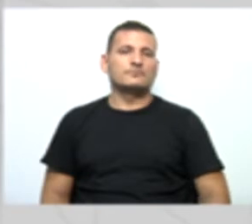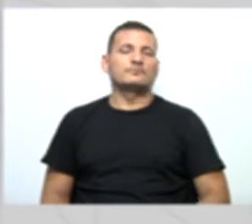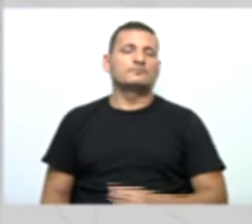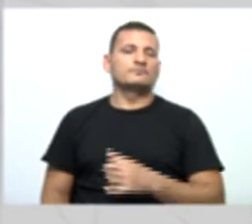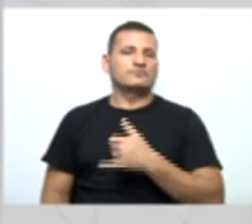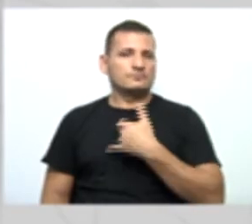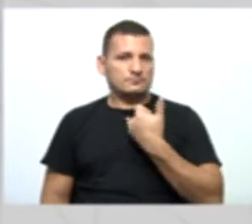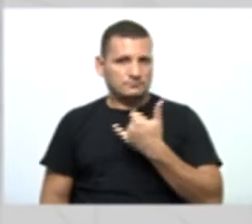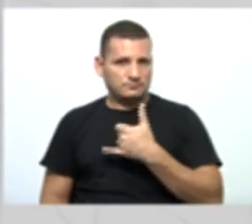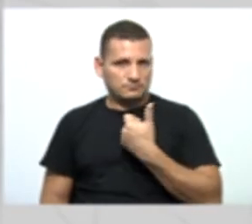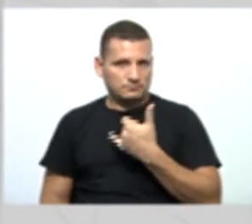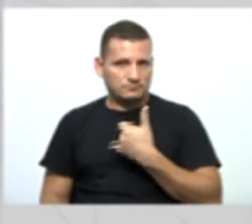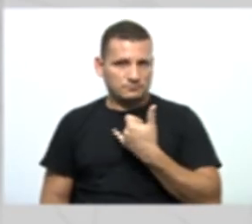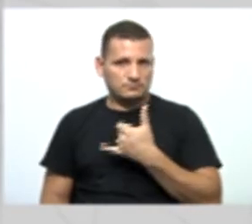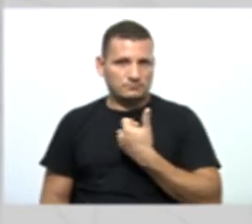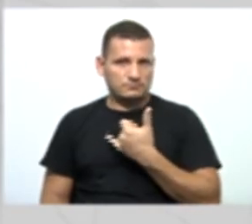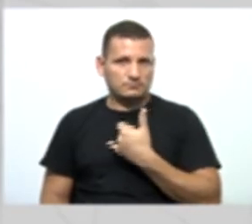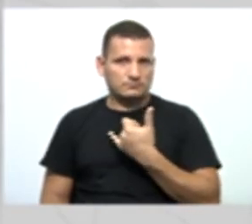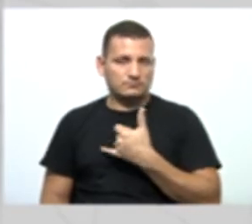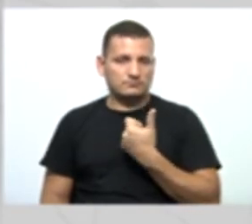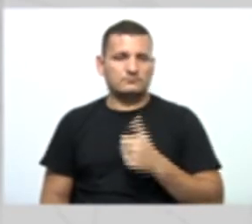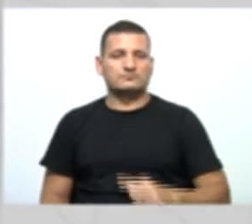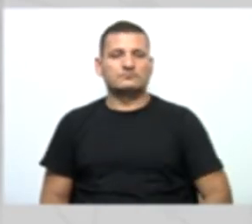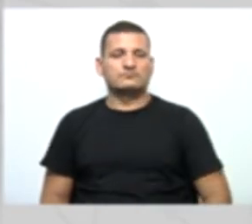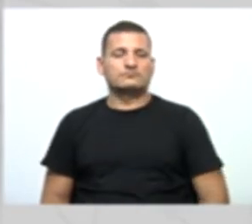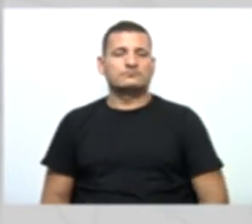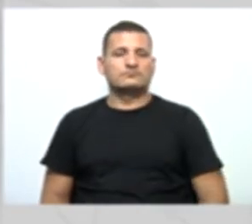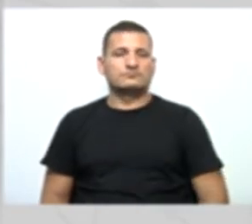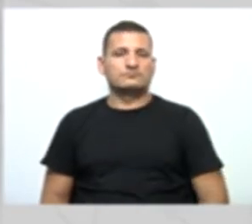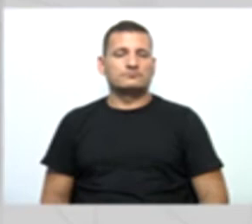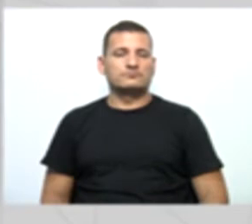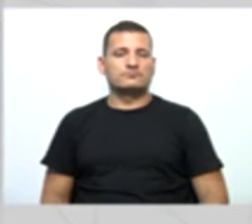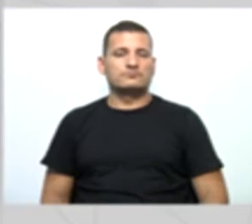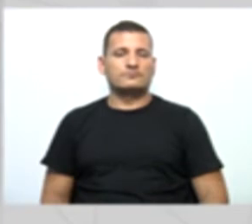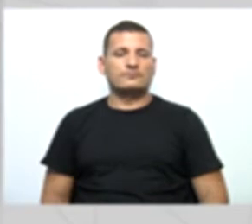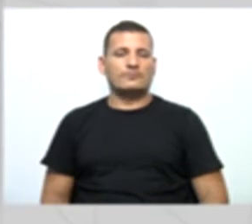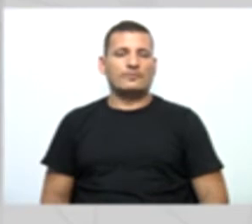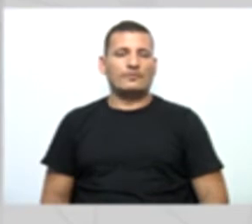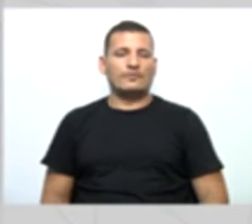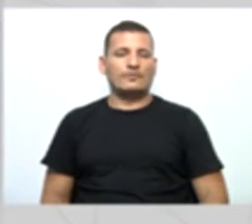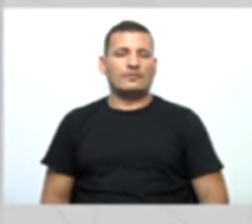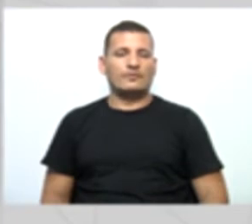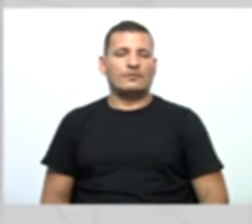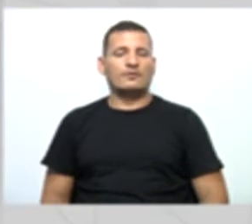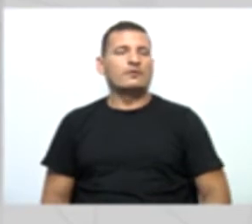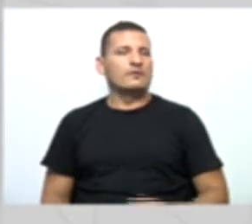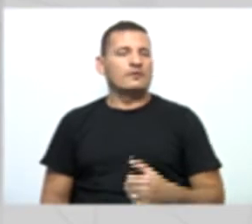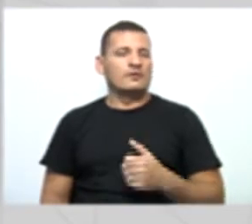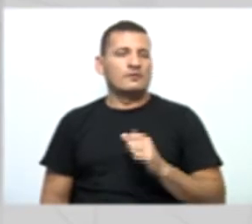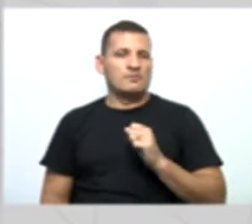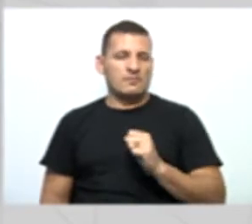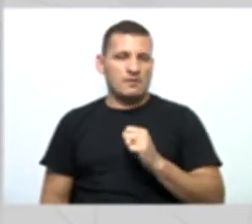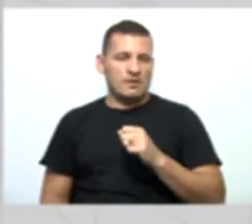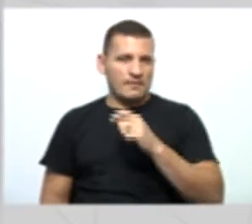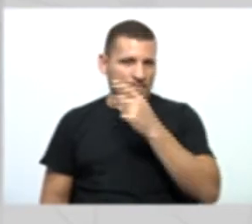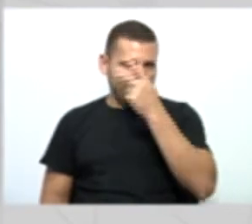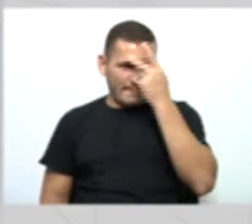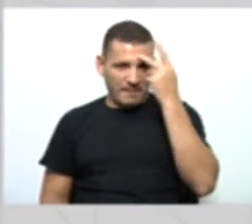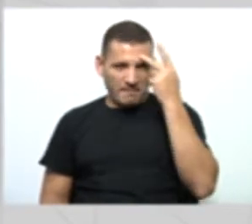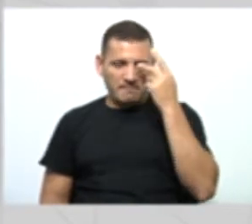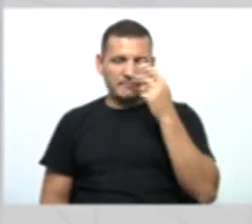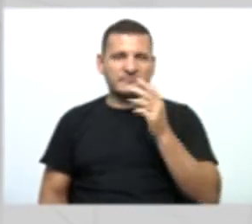idade. Mesma pessoa vai possuir idade. Essa pessoa pode possuir um